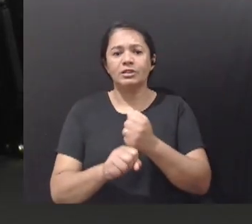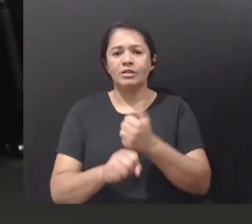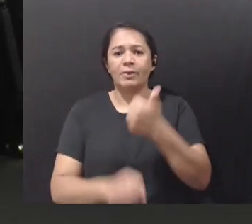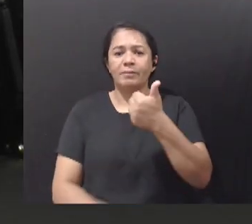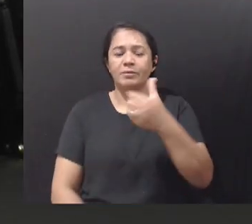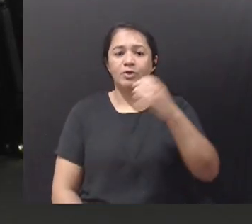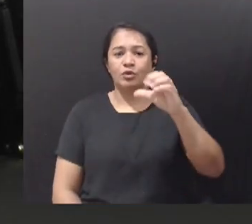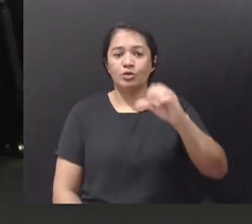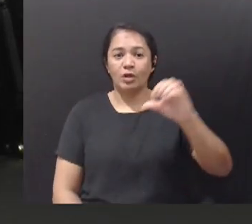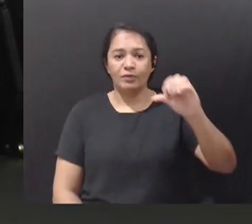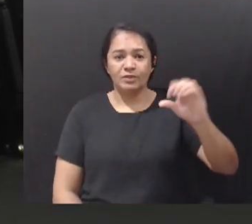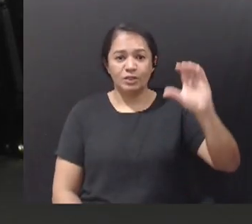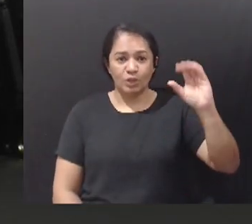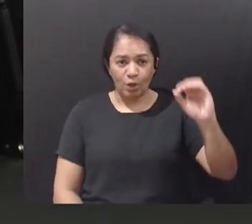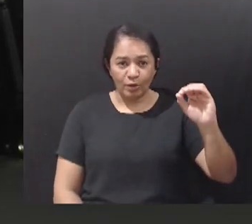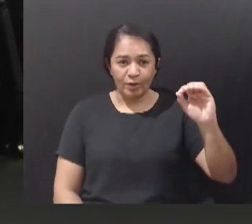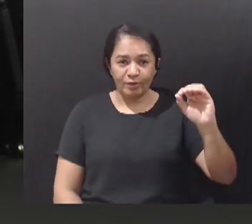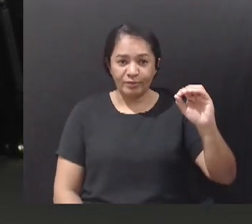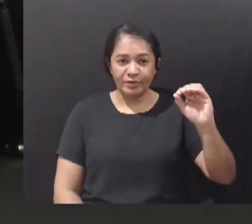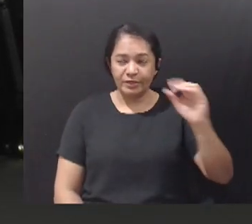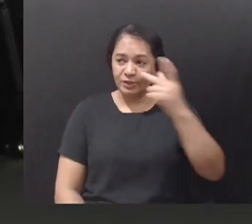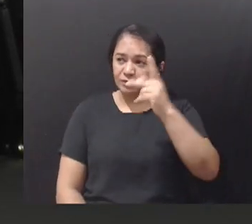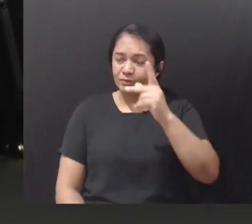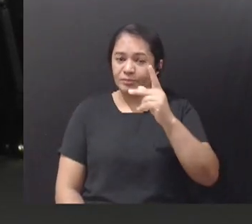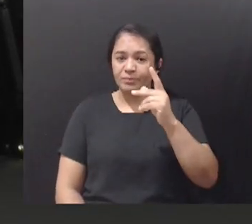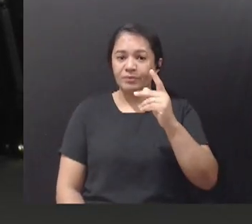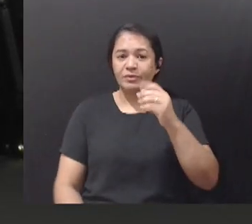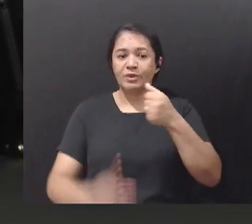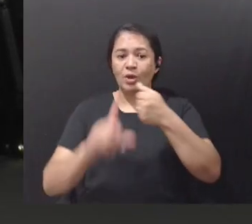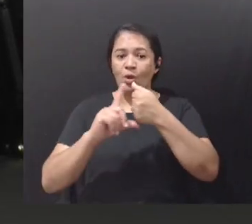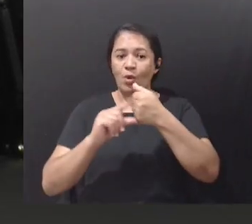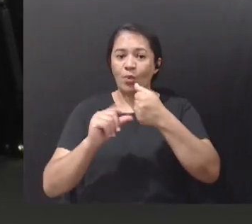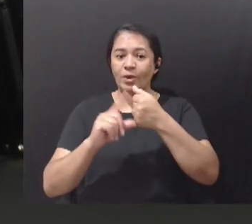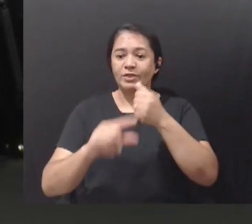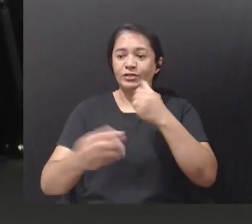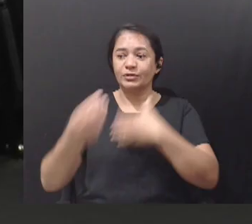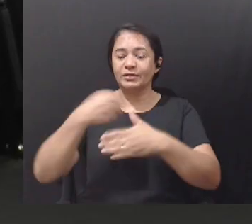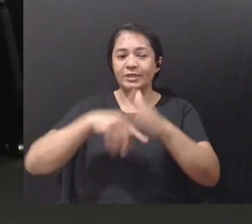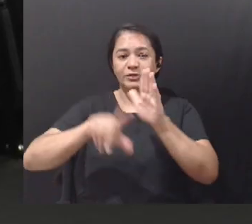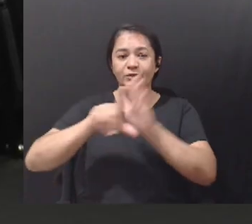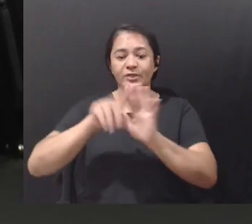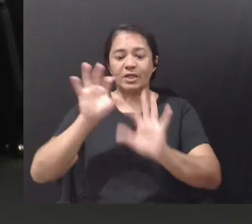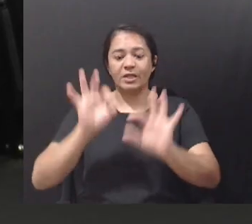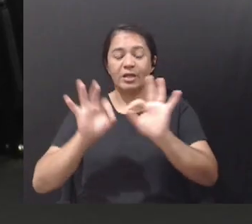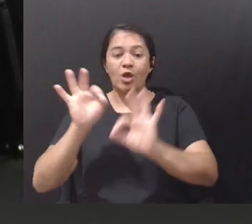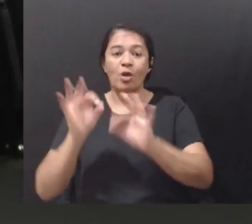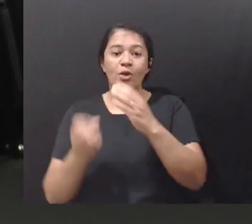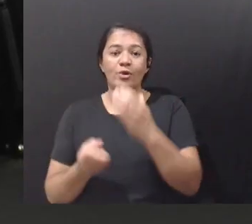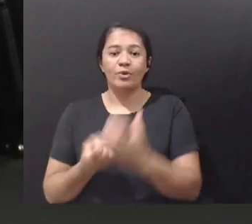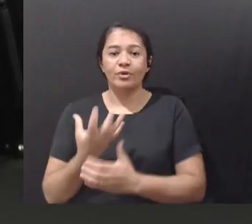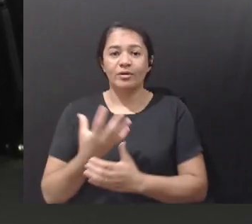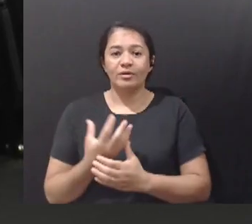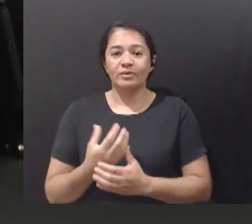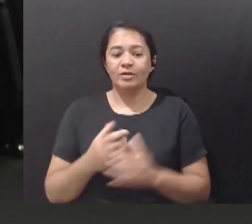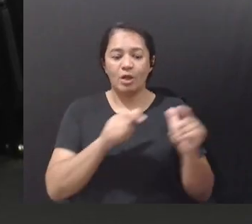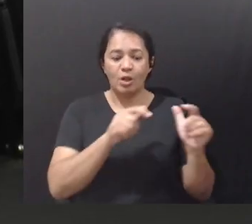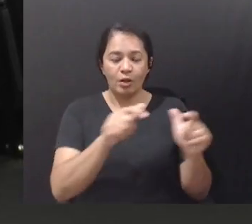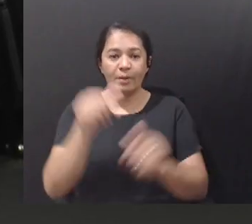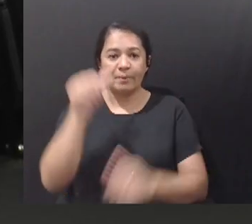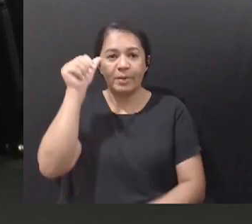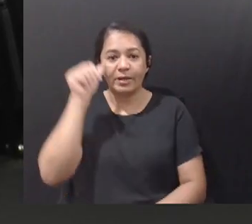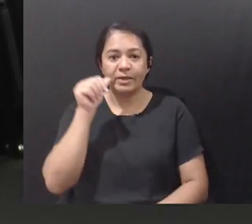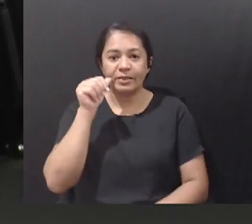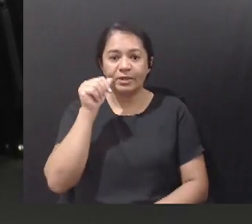1990, olha, de sua autoria, você colocou um artigo na lei orgânica que criou abrigos para mulheres ameaçadas ou